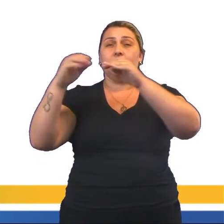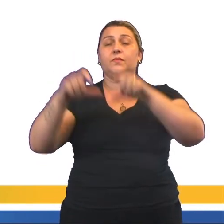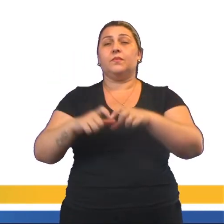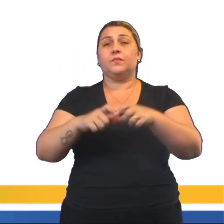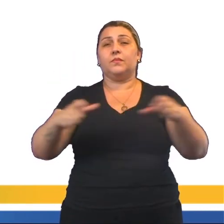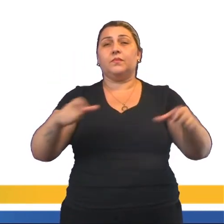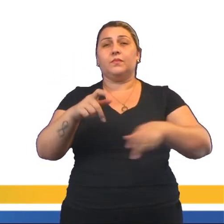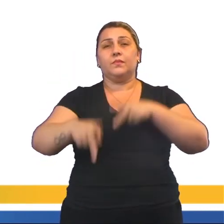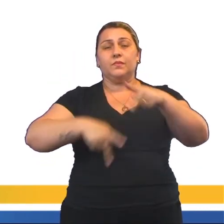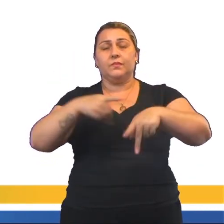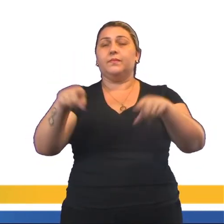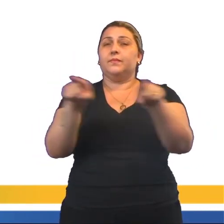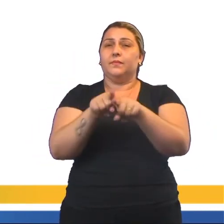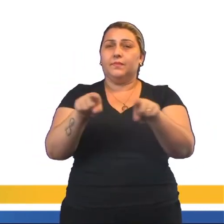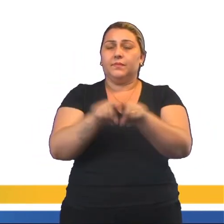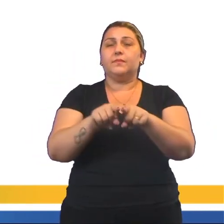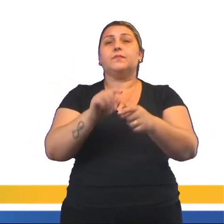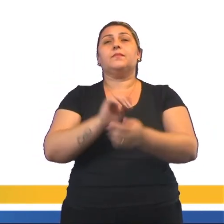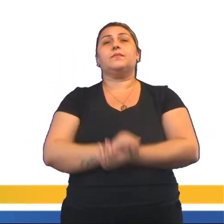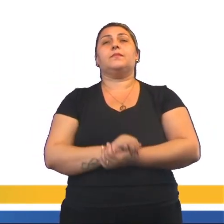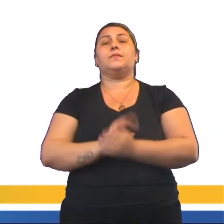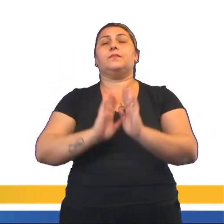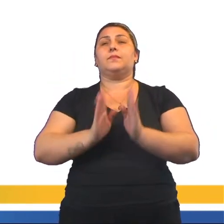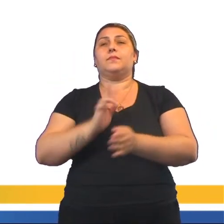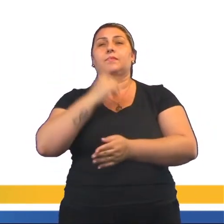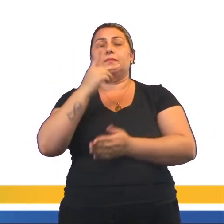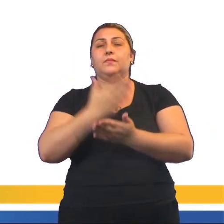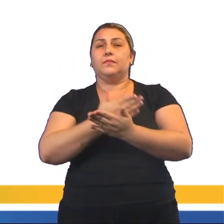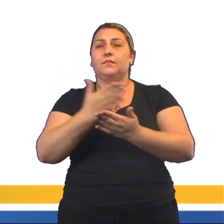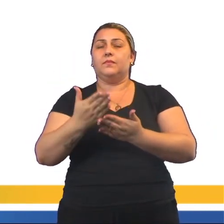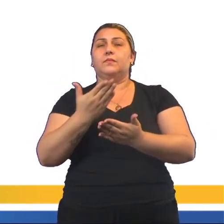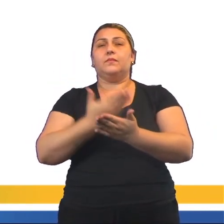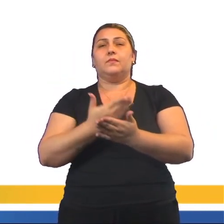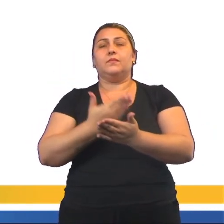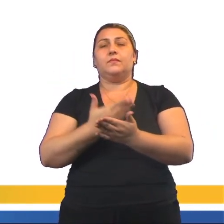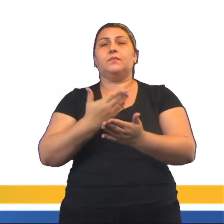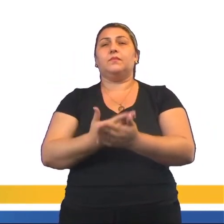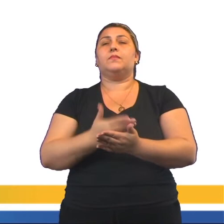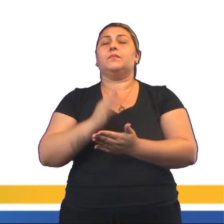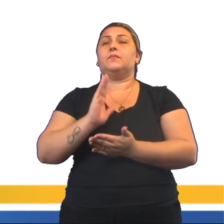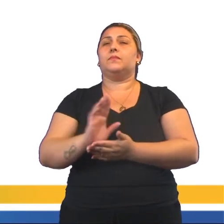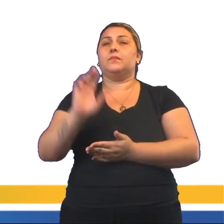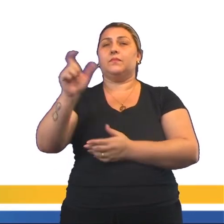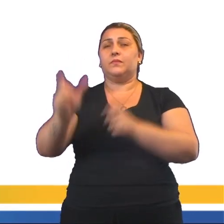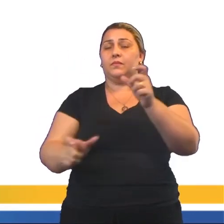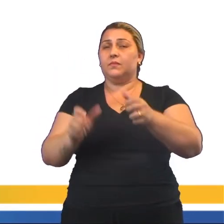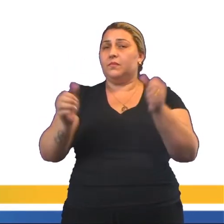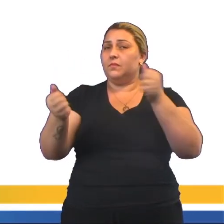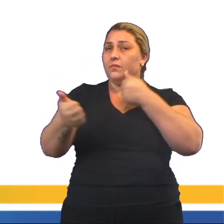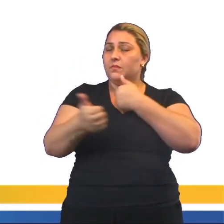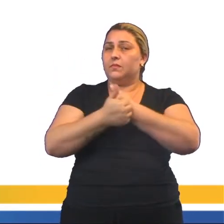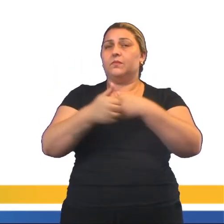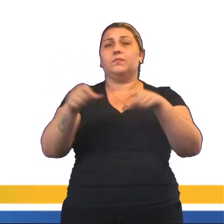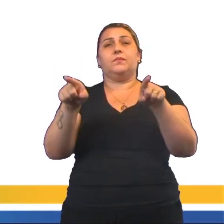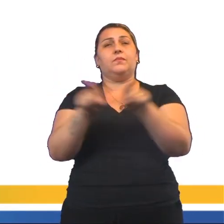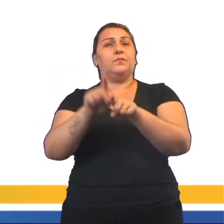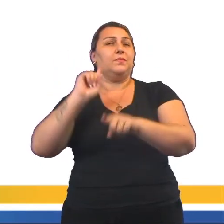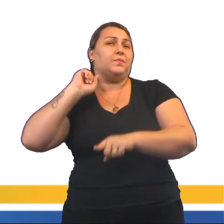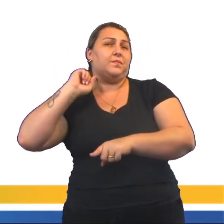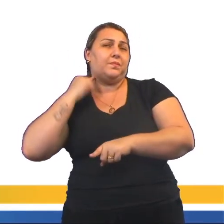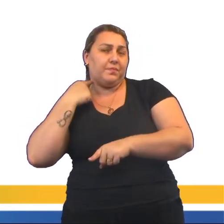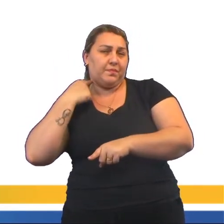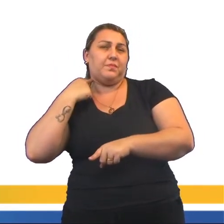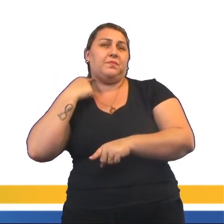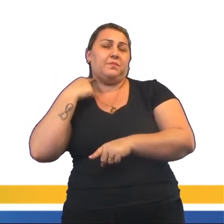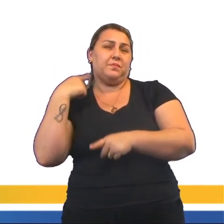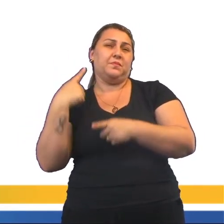não precisa falar muito a respeito disso, que nós acabei de falar no começo da aula, que é onde está o ser humano, junto dele está também a poluição